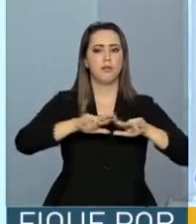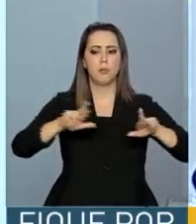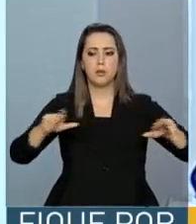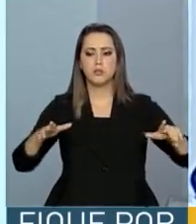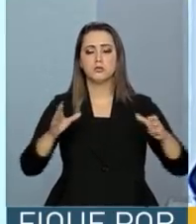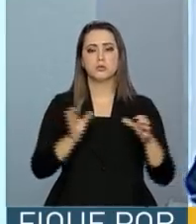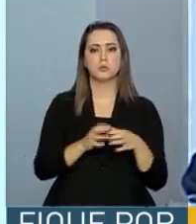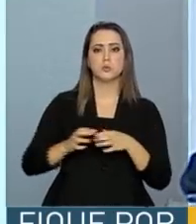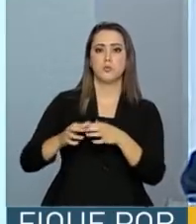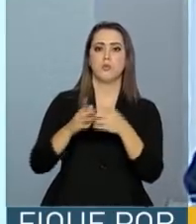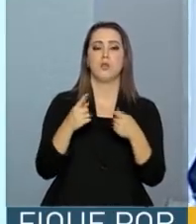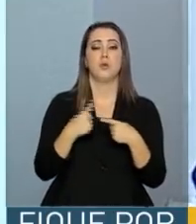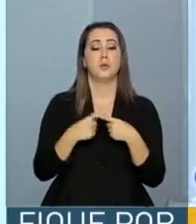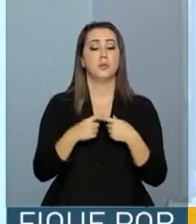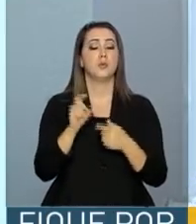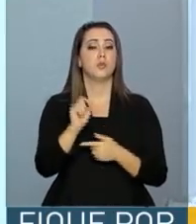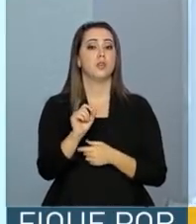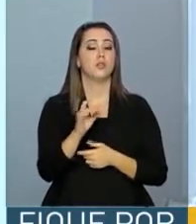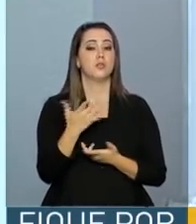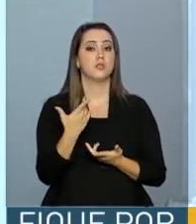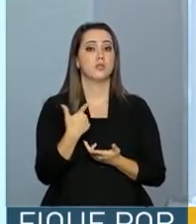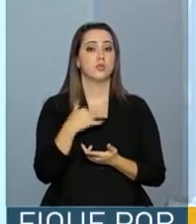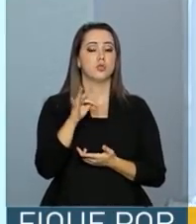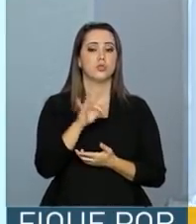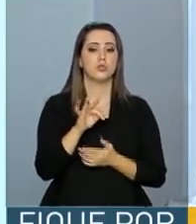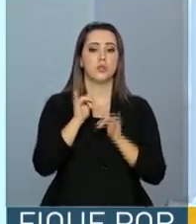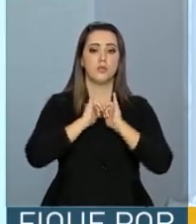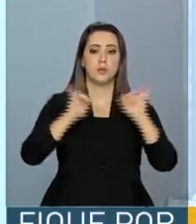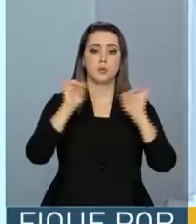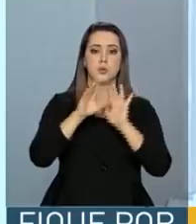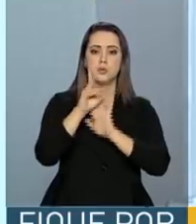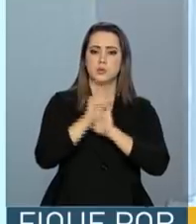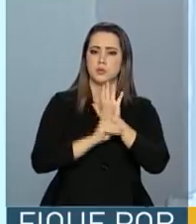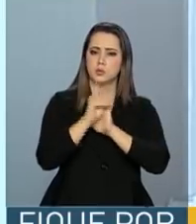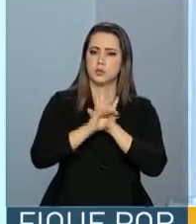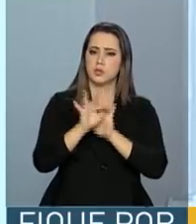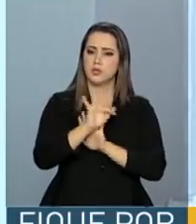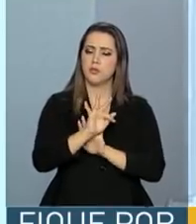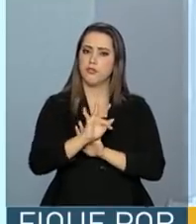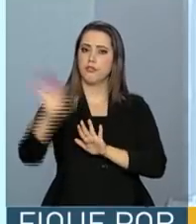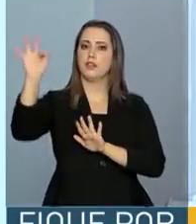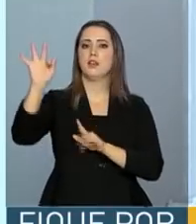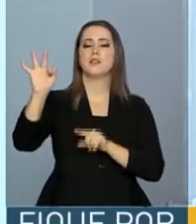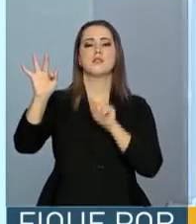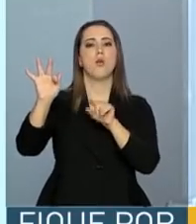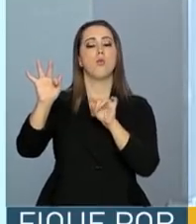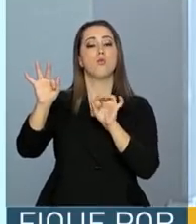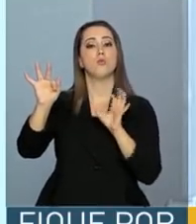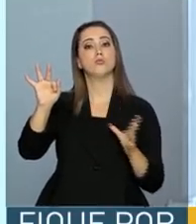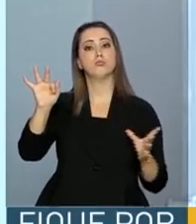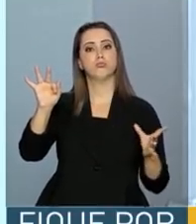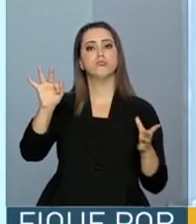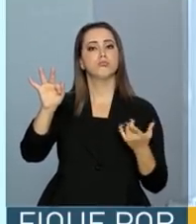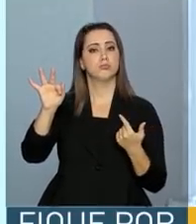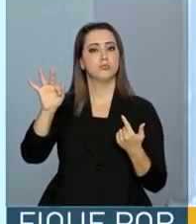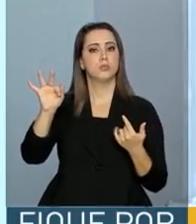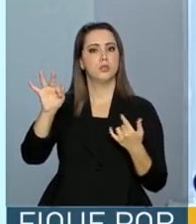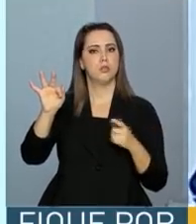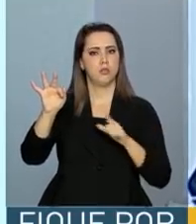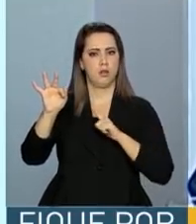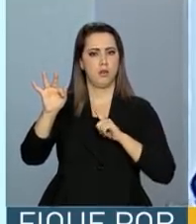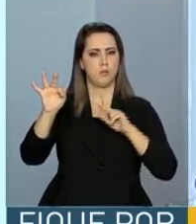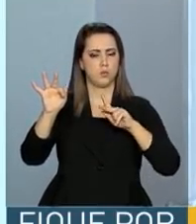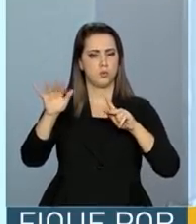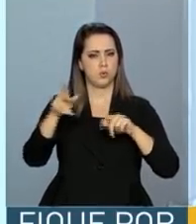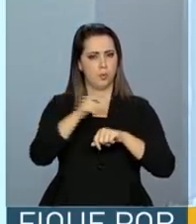foi a proclamação da federação foi aquele ato que decreto o número 1 que proclamou a federação no nosso país daí aconteceu